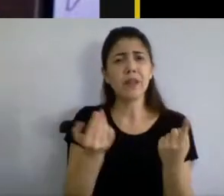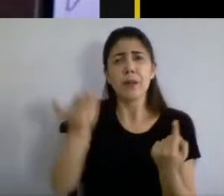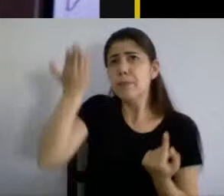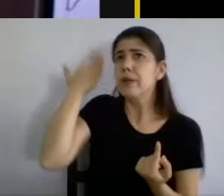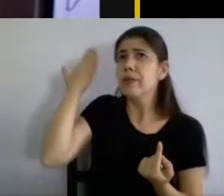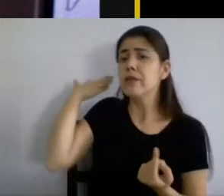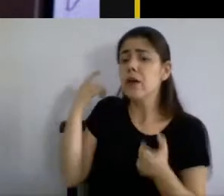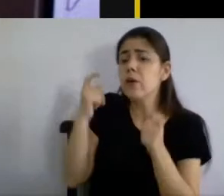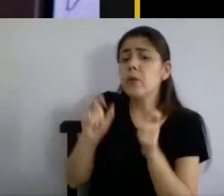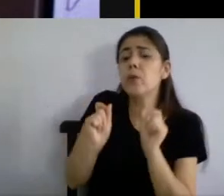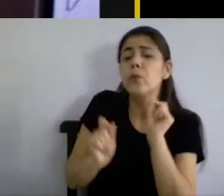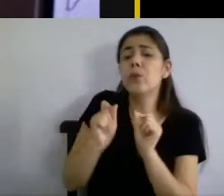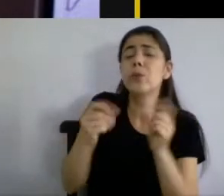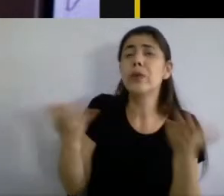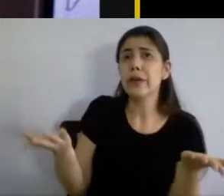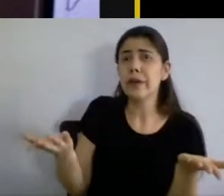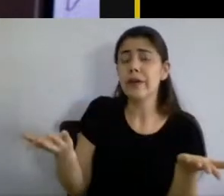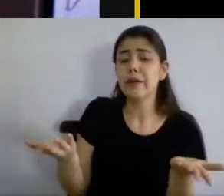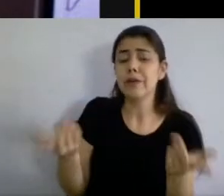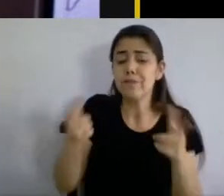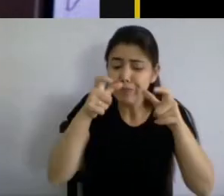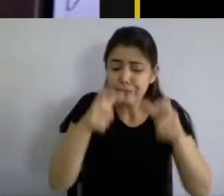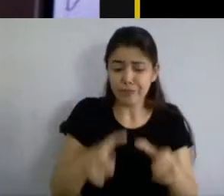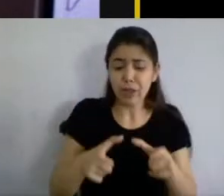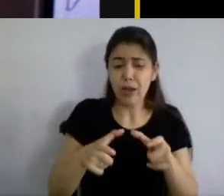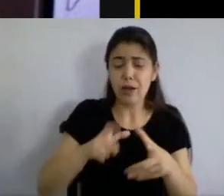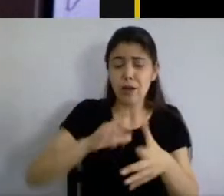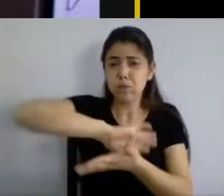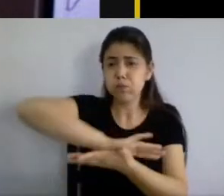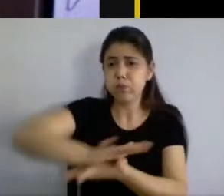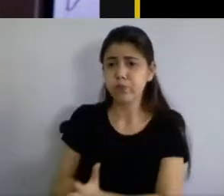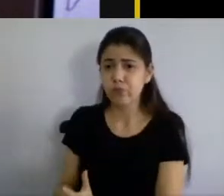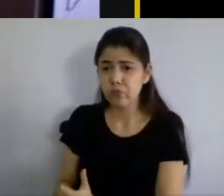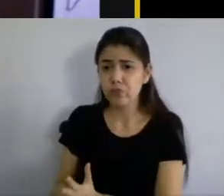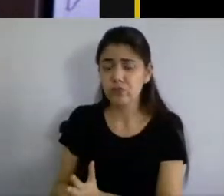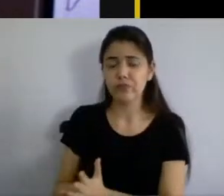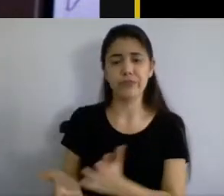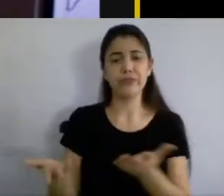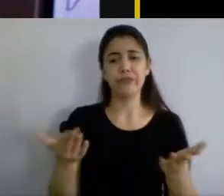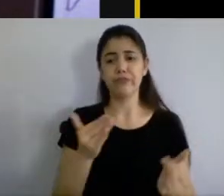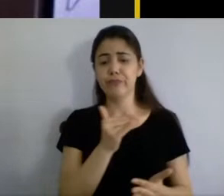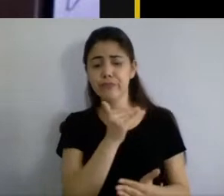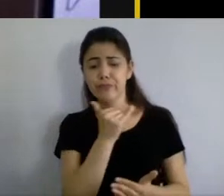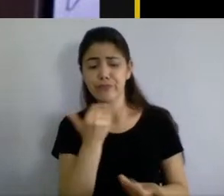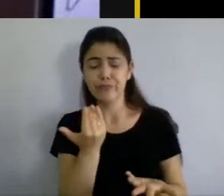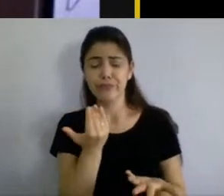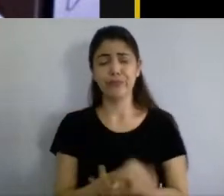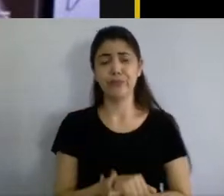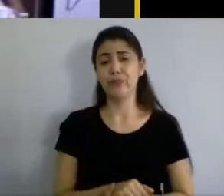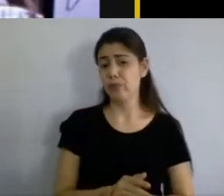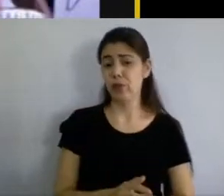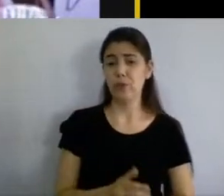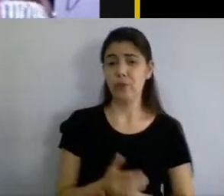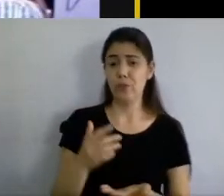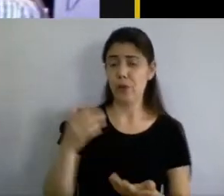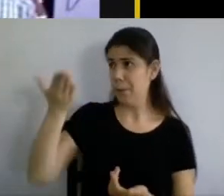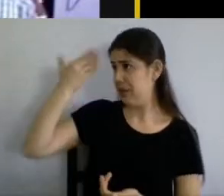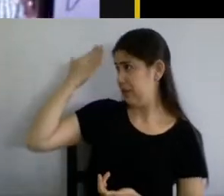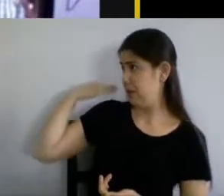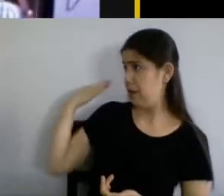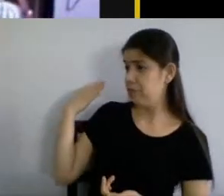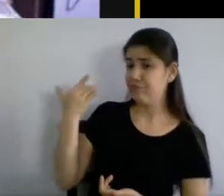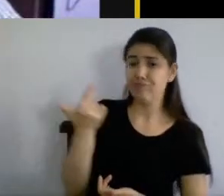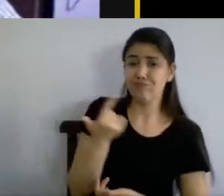O passado não existe, ele passou, ele morreu. Então, nesse sentido, ao mesmo tempo